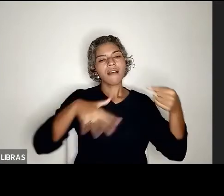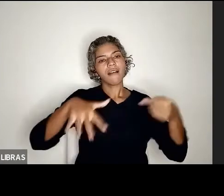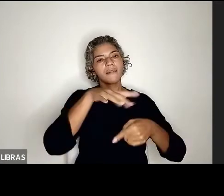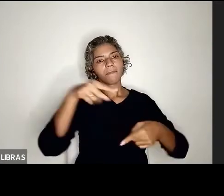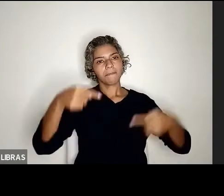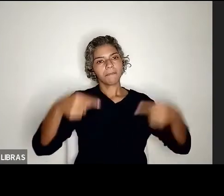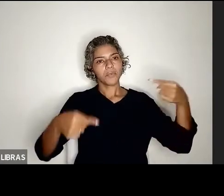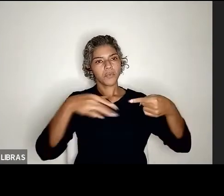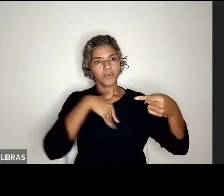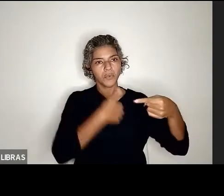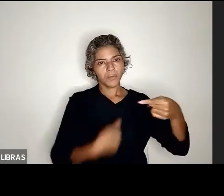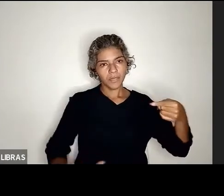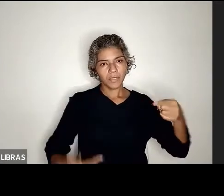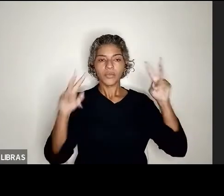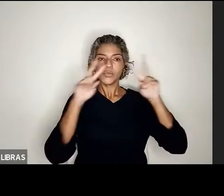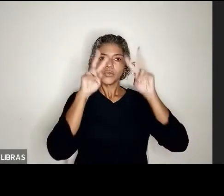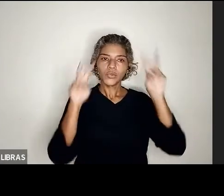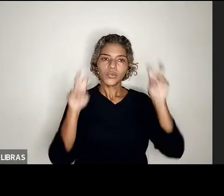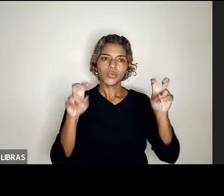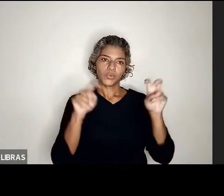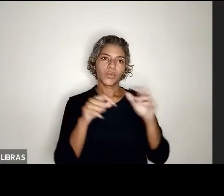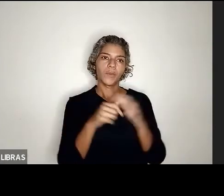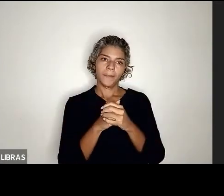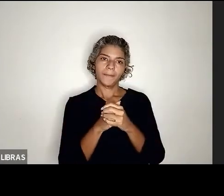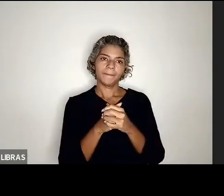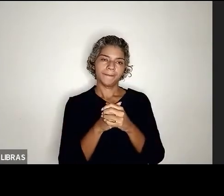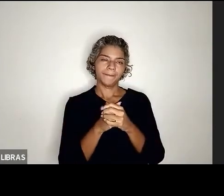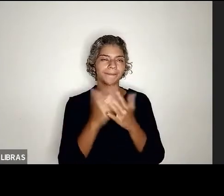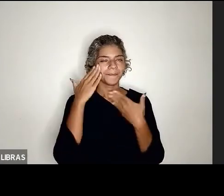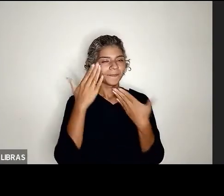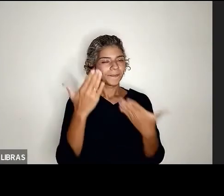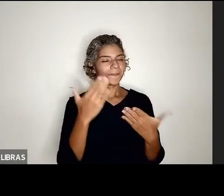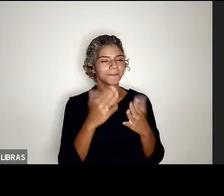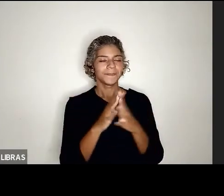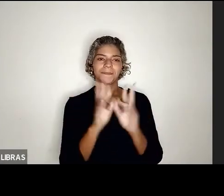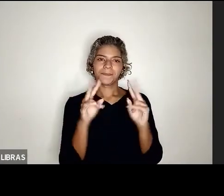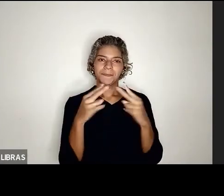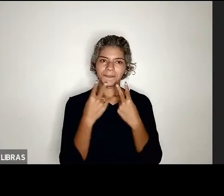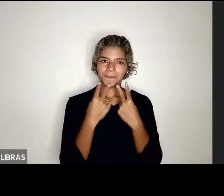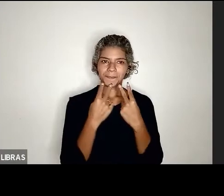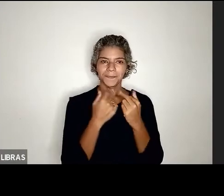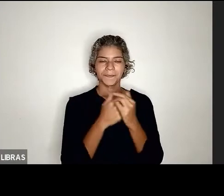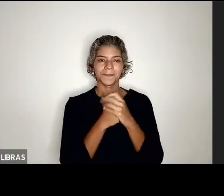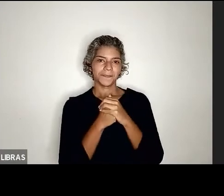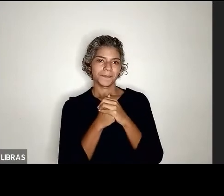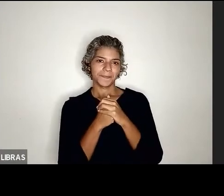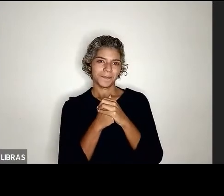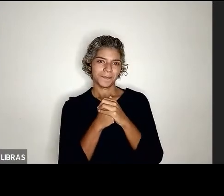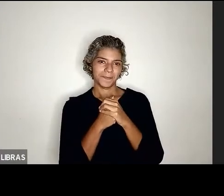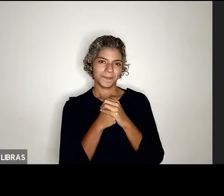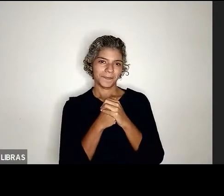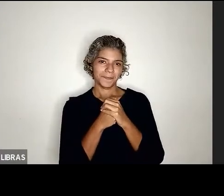sabemos que o silenciamento é muito grande. Muito obrigada, gente, aí pelo espaço, viu? Obrigada, Vanessa.